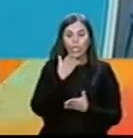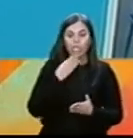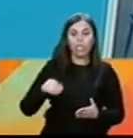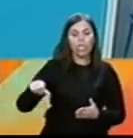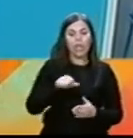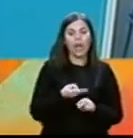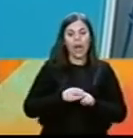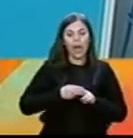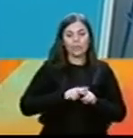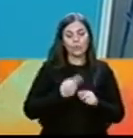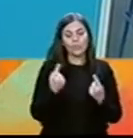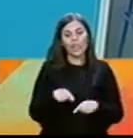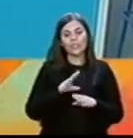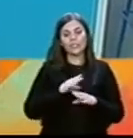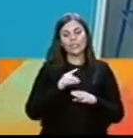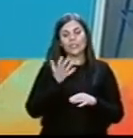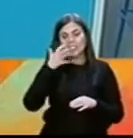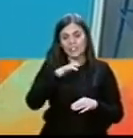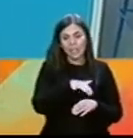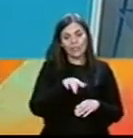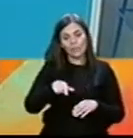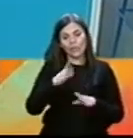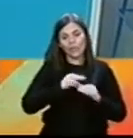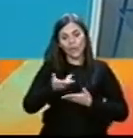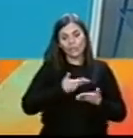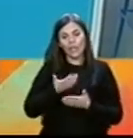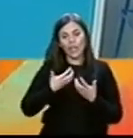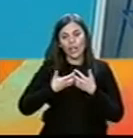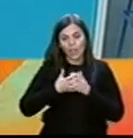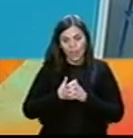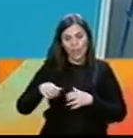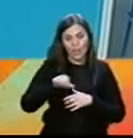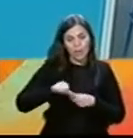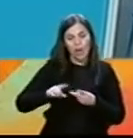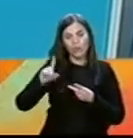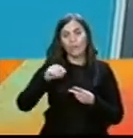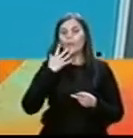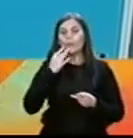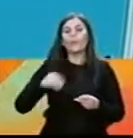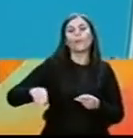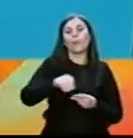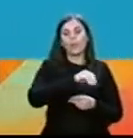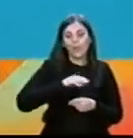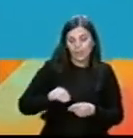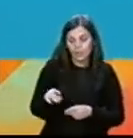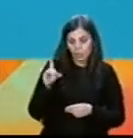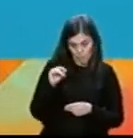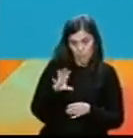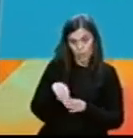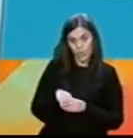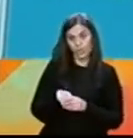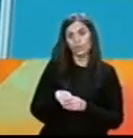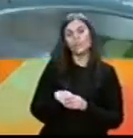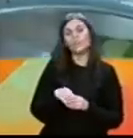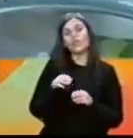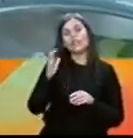sal, mas enquanto nós conversávamos, tu ainda colocaste o limão que eu vi e pimenta, não foi? Exatamente. Muito bem. Portanto, assim um toquezinho de sal.